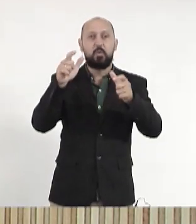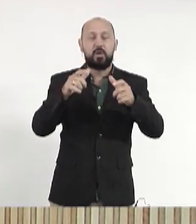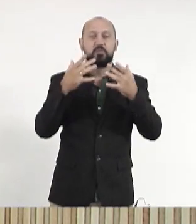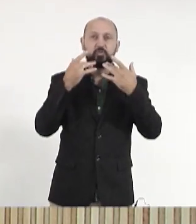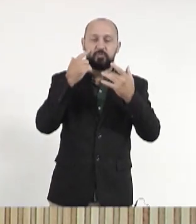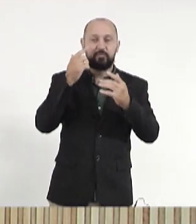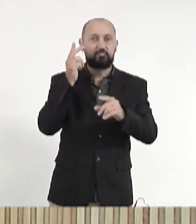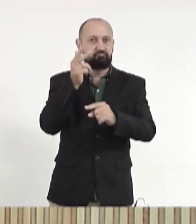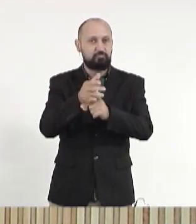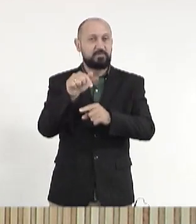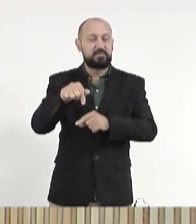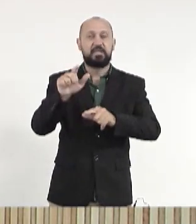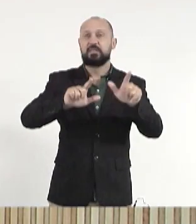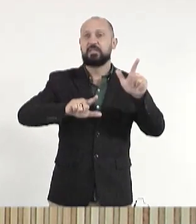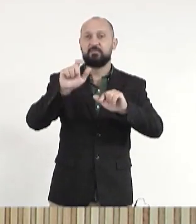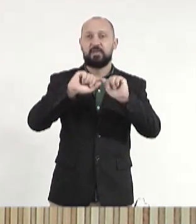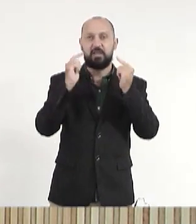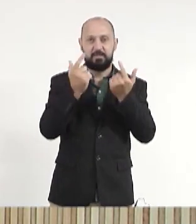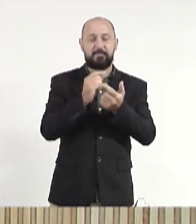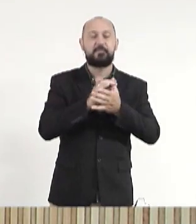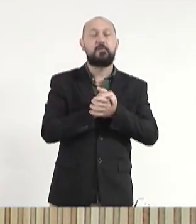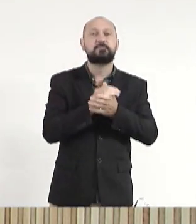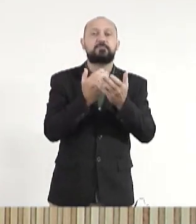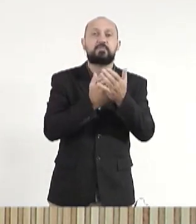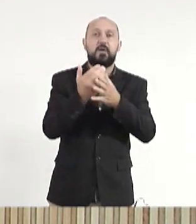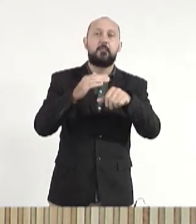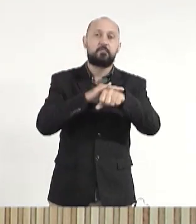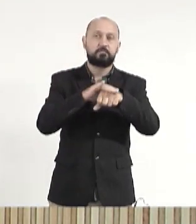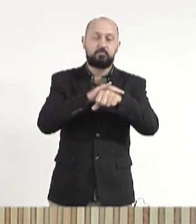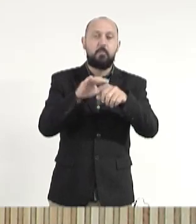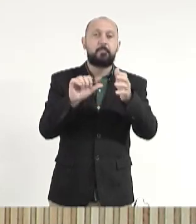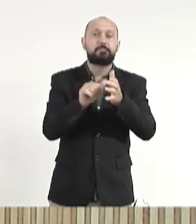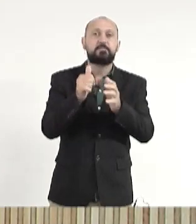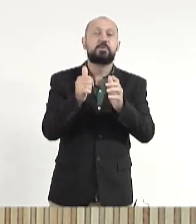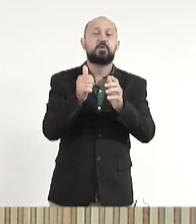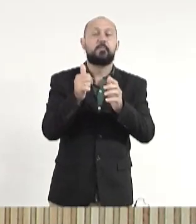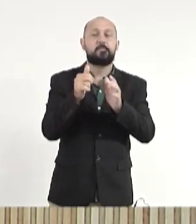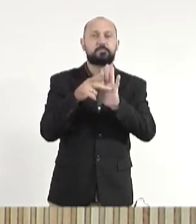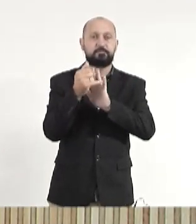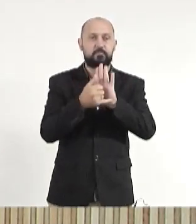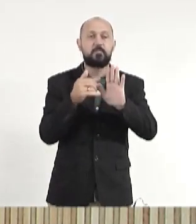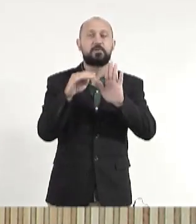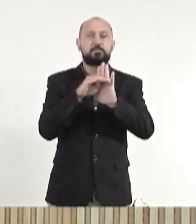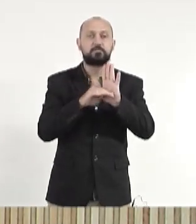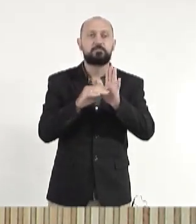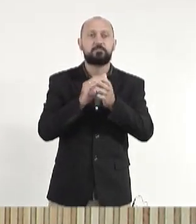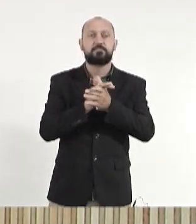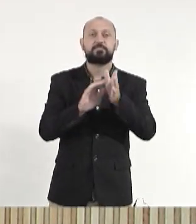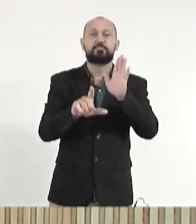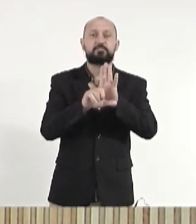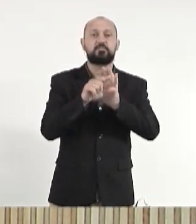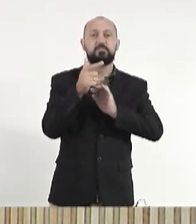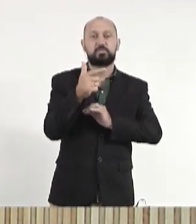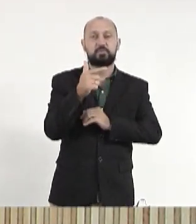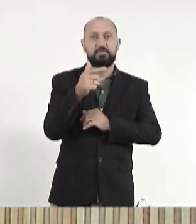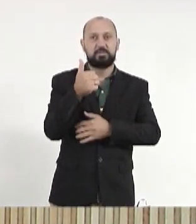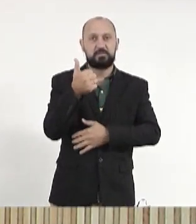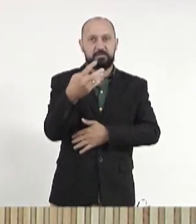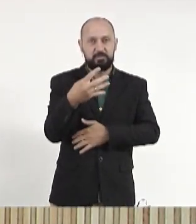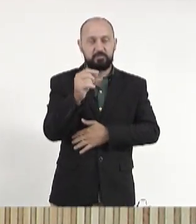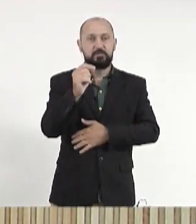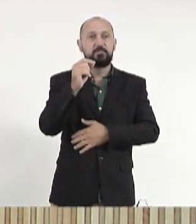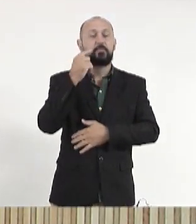com transmissão aqui da TV Alemes. Mas vamos começar falando do primeiro projeto que estava na pauta de hoje, que é o projeto de lei de número